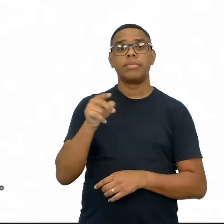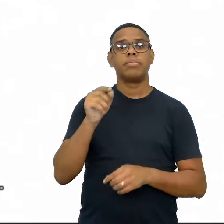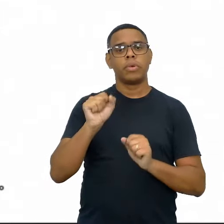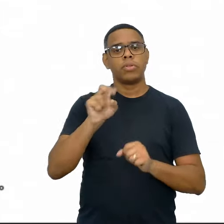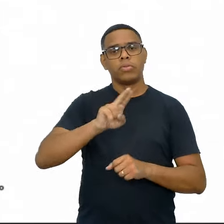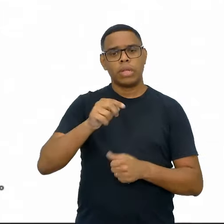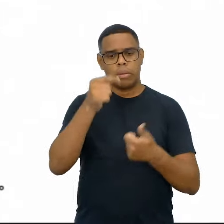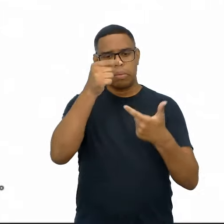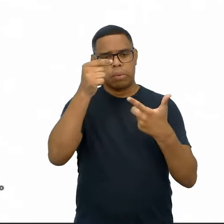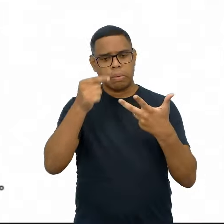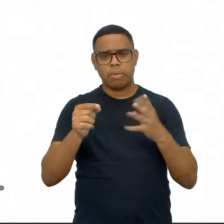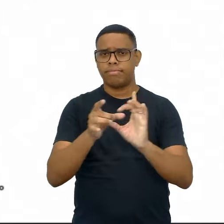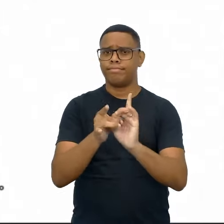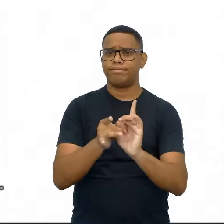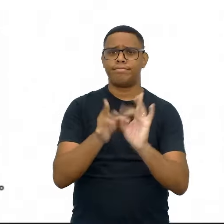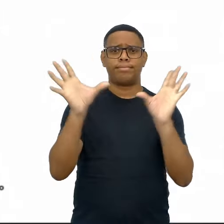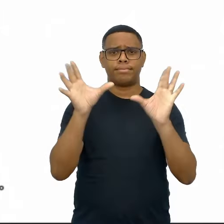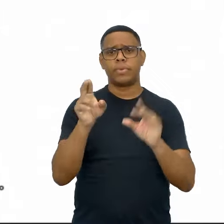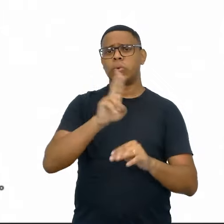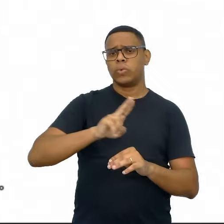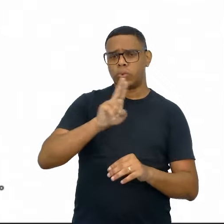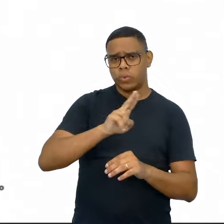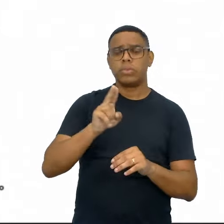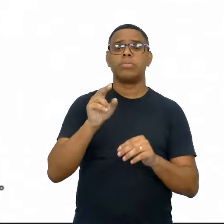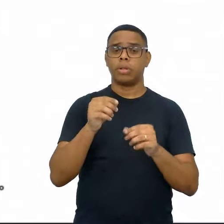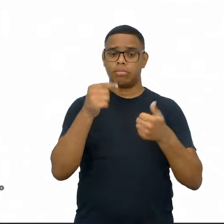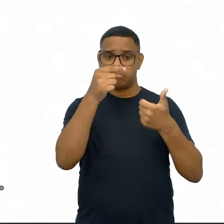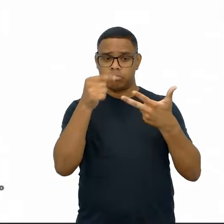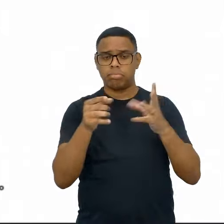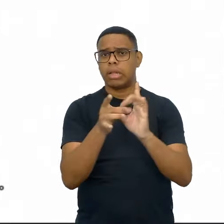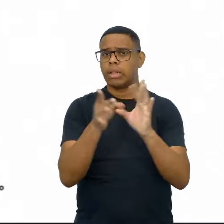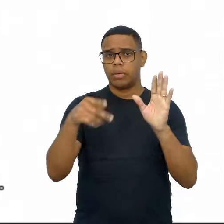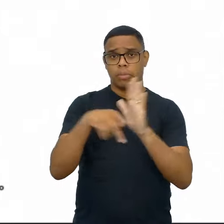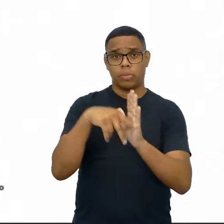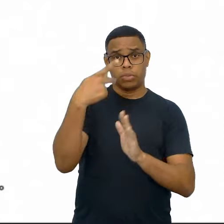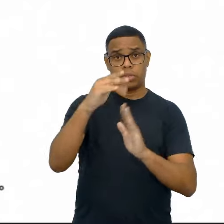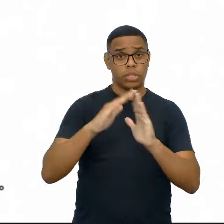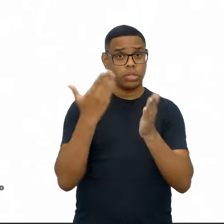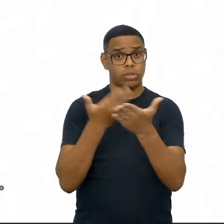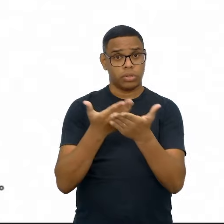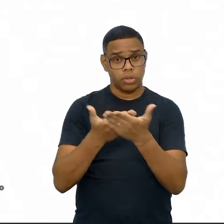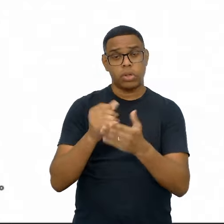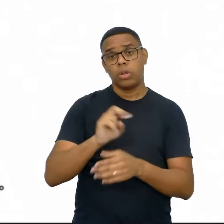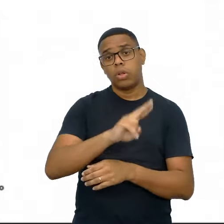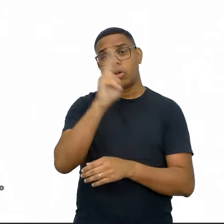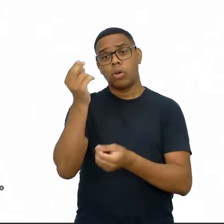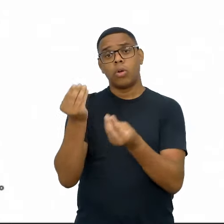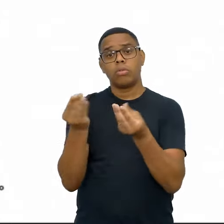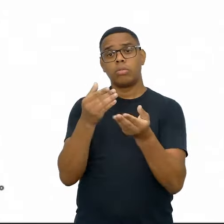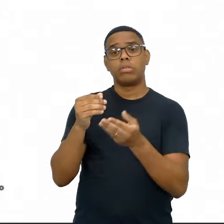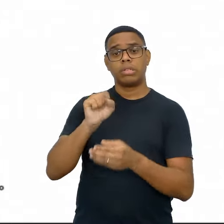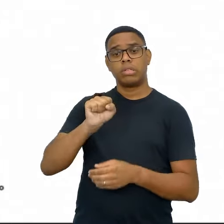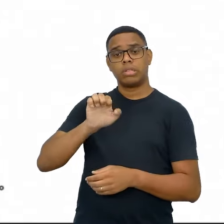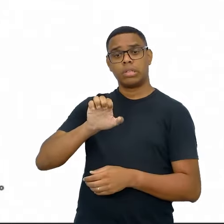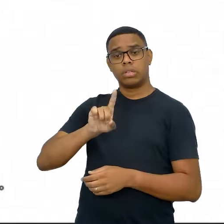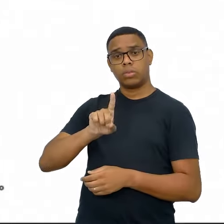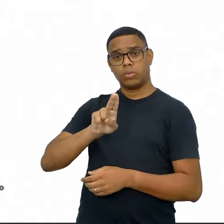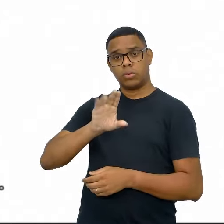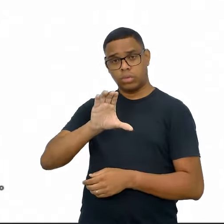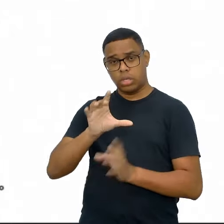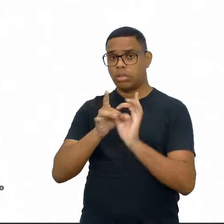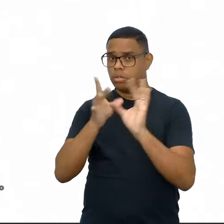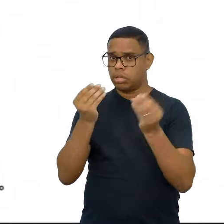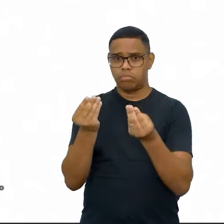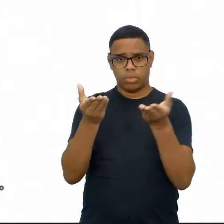utilizar todos esses instrumentos. Então, você pode usar tanto os instrumentos próprios da escola, quanto os que foram oferecidos pela SEDUC,